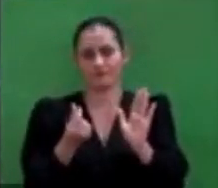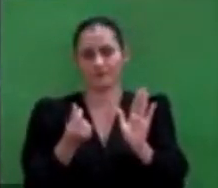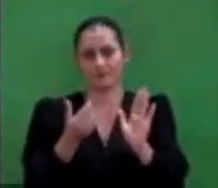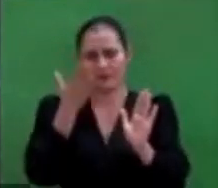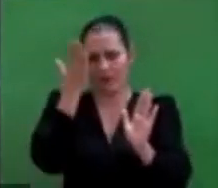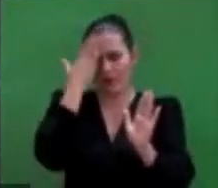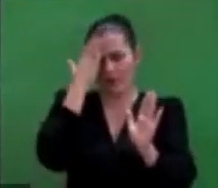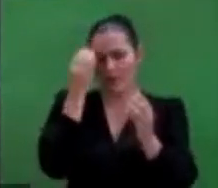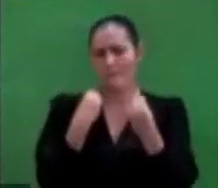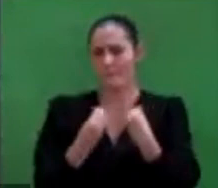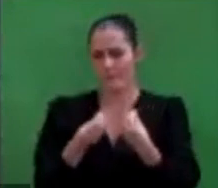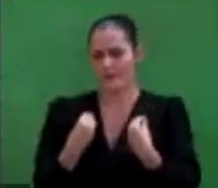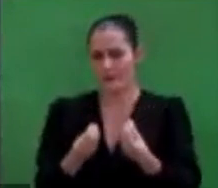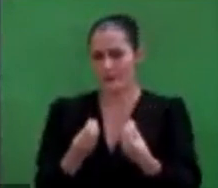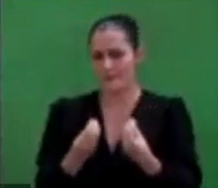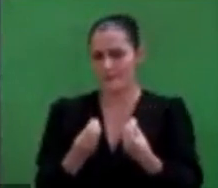Sabe para quê?